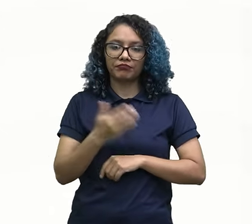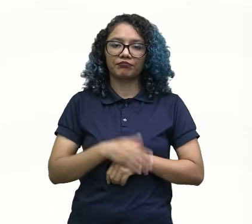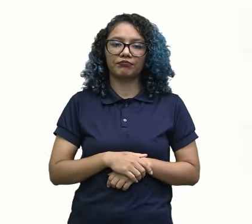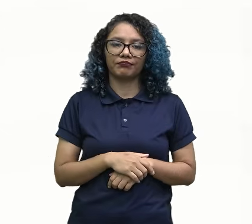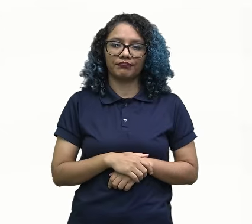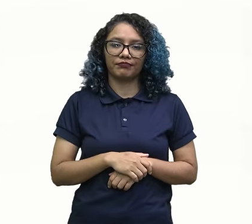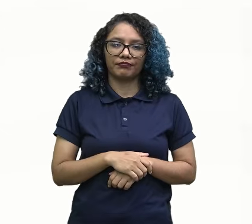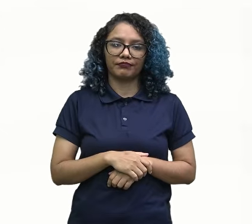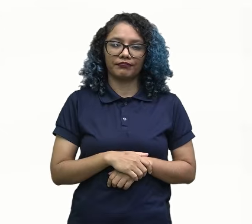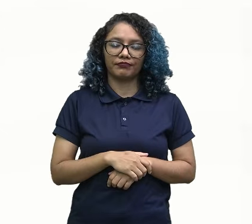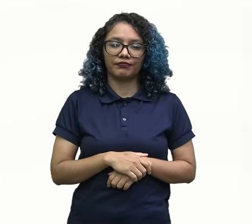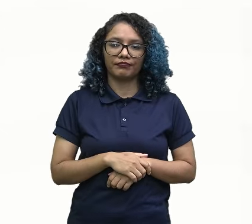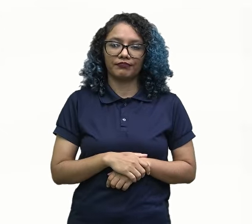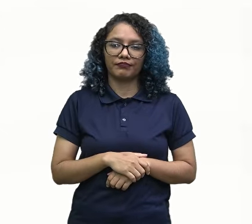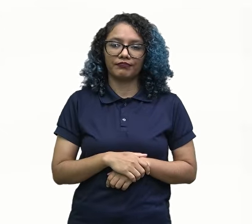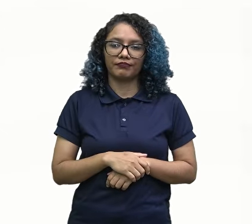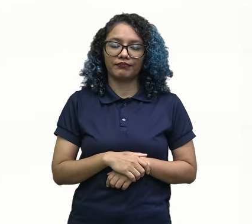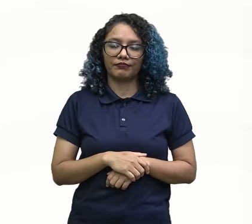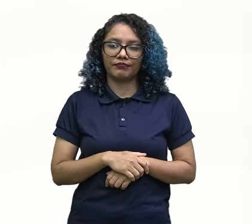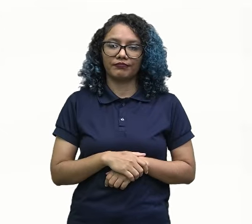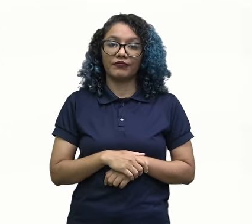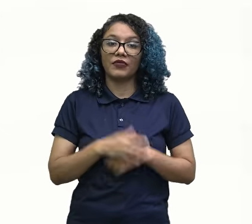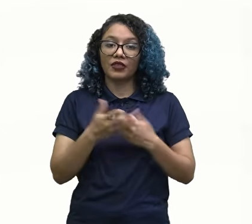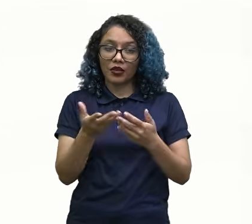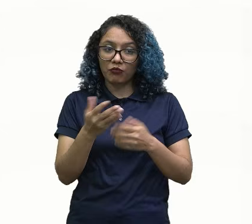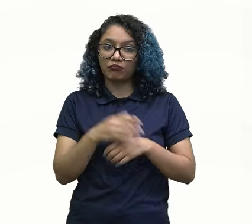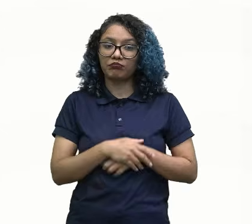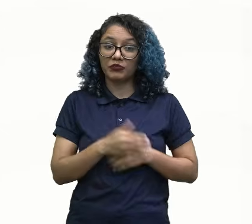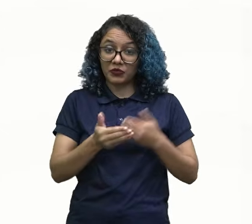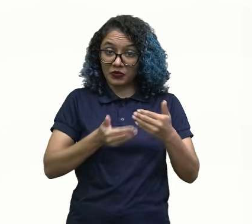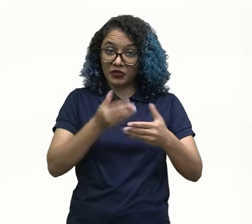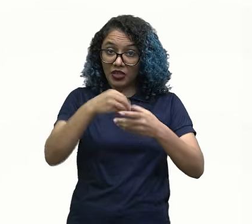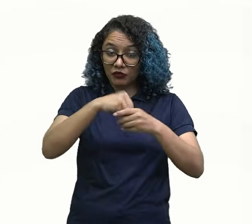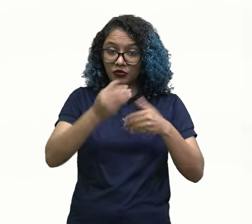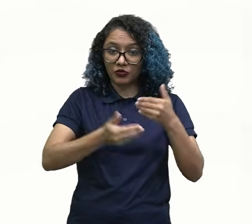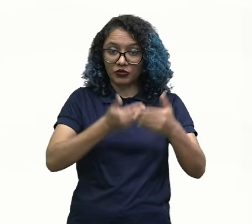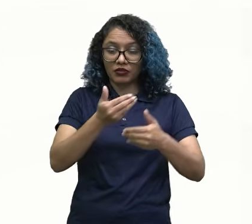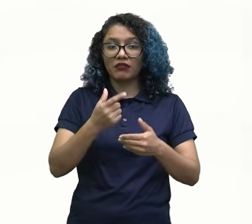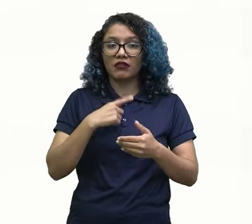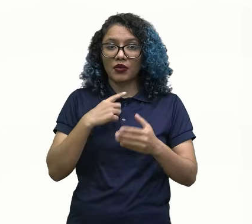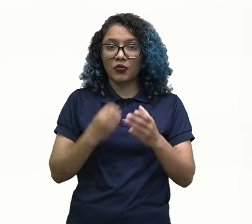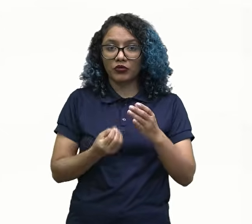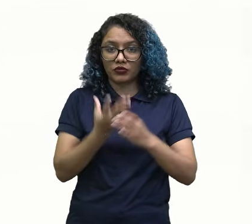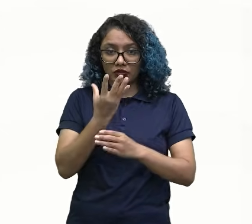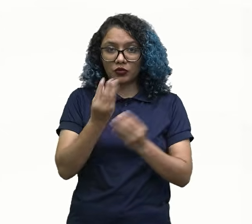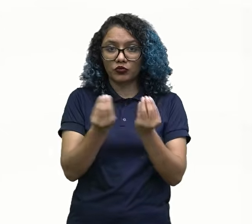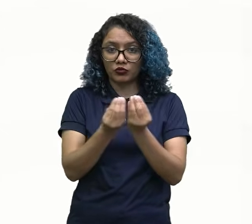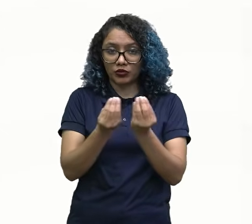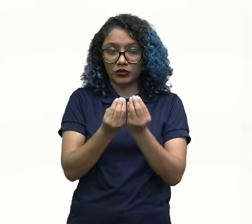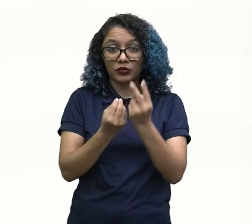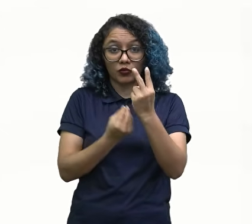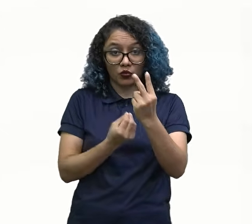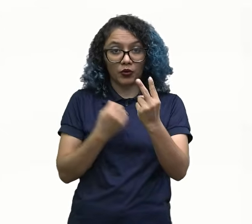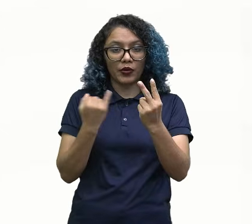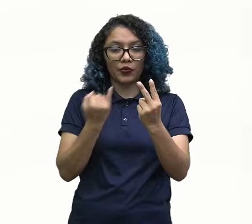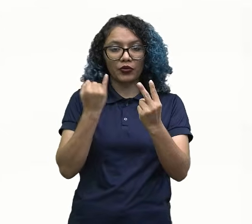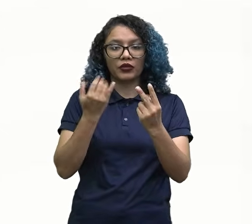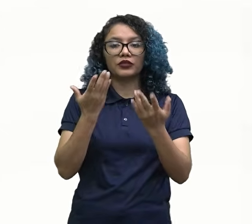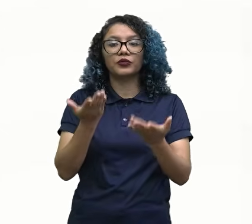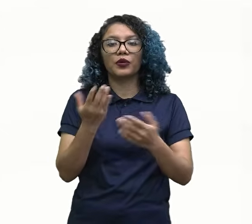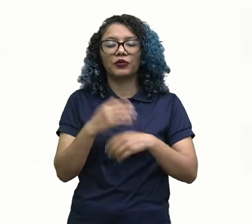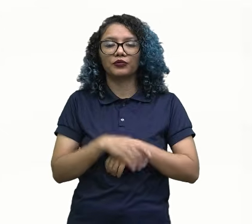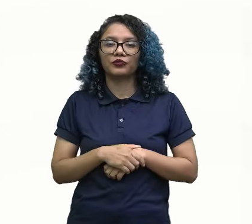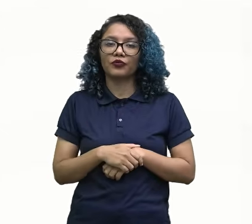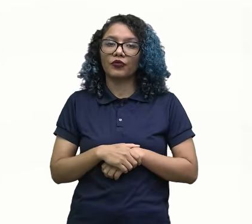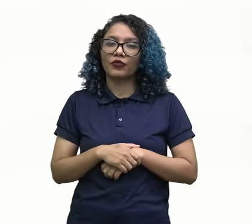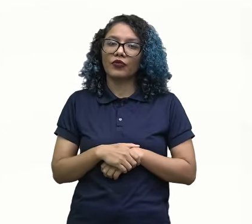nós temos a produção, a partir da eletrólise, de duas substâncias importantes, né, que é o sódio